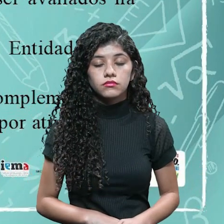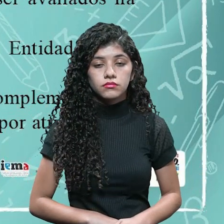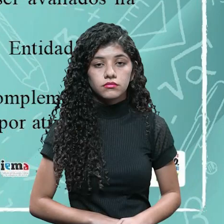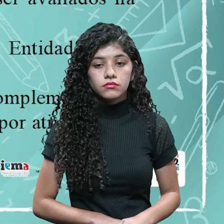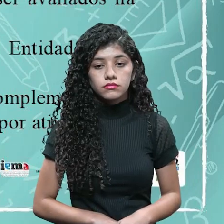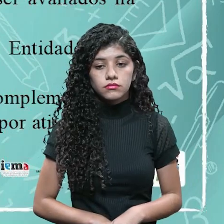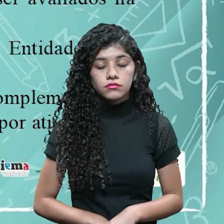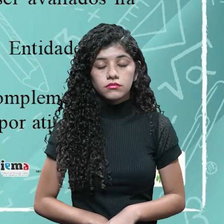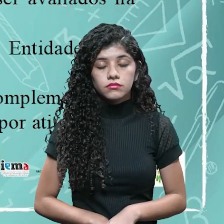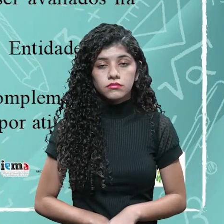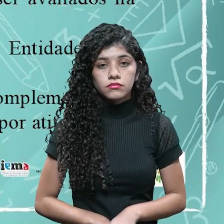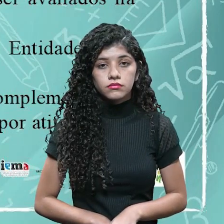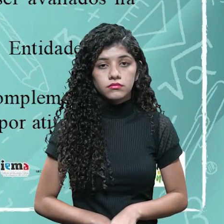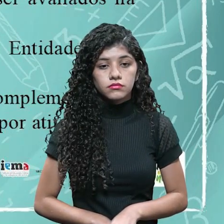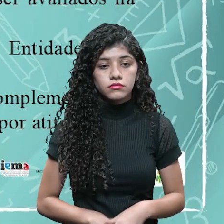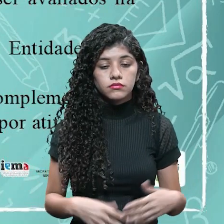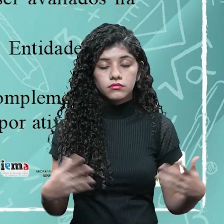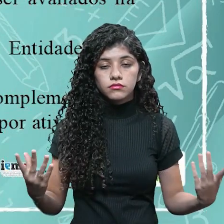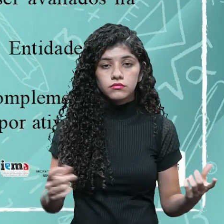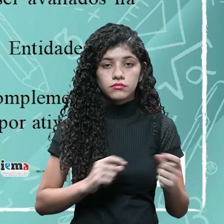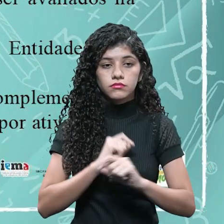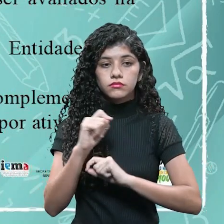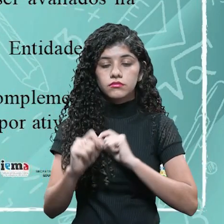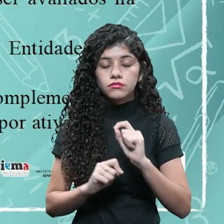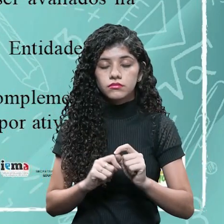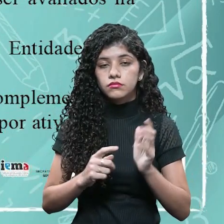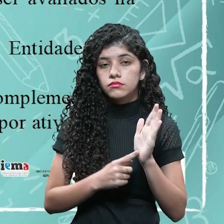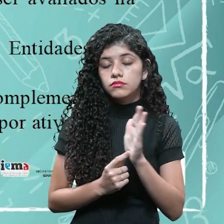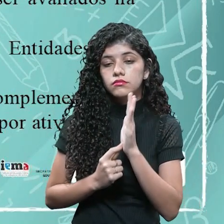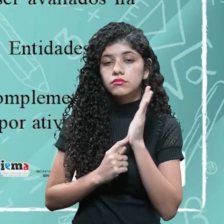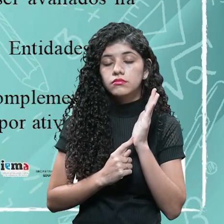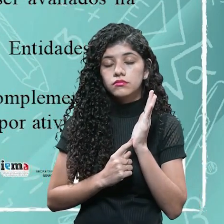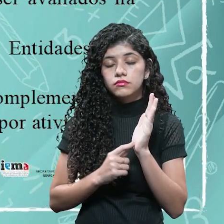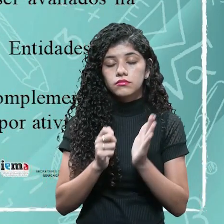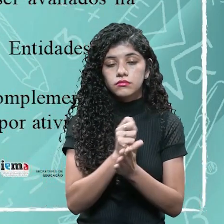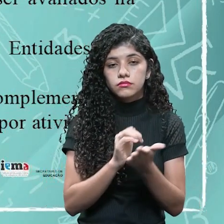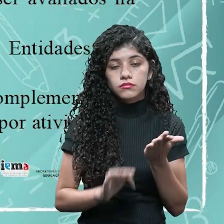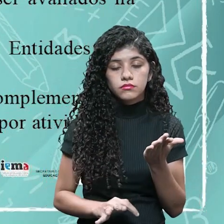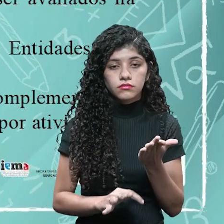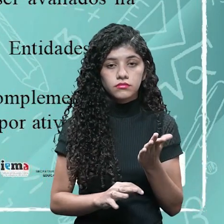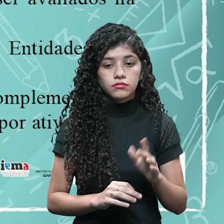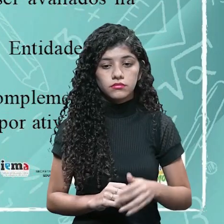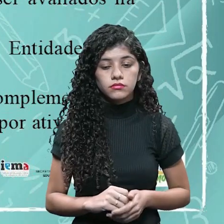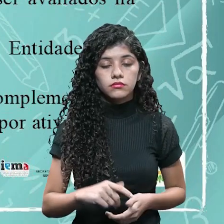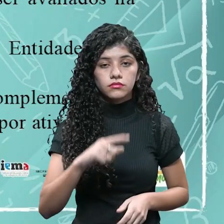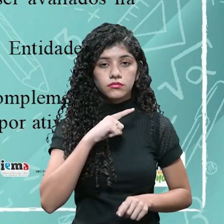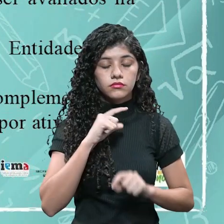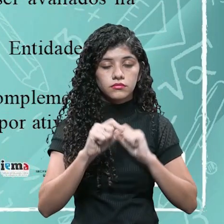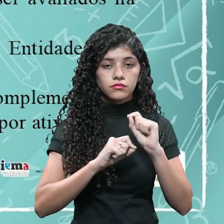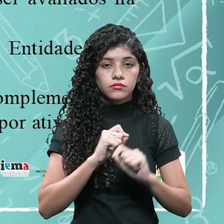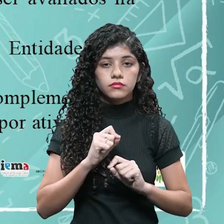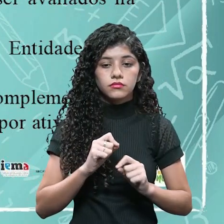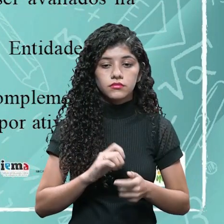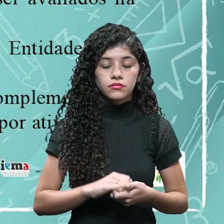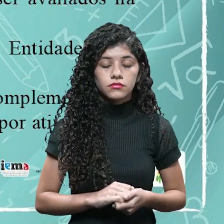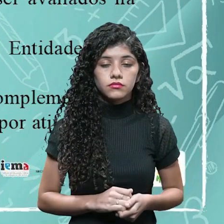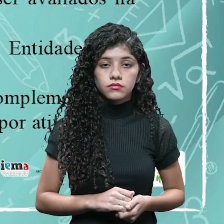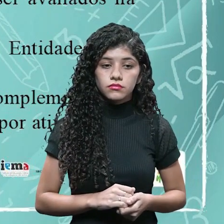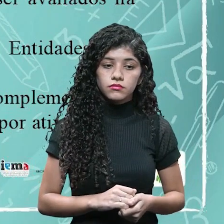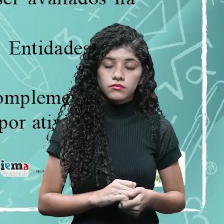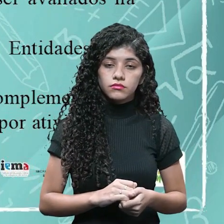segregar das outras. O resultado decorrente dos recursos aplicados para complementar as atividades da entidade cooperativa deve